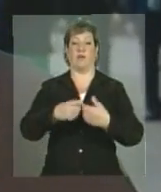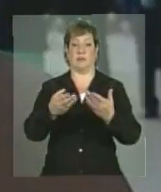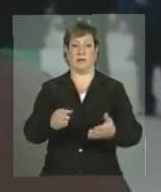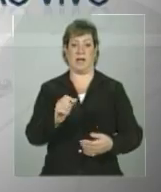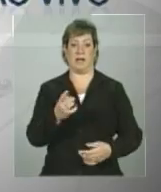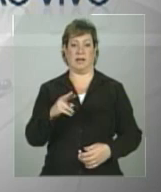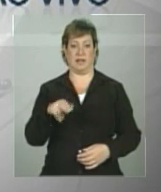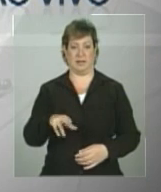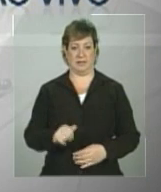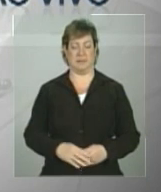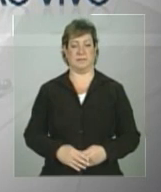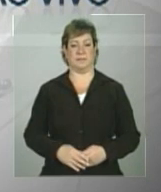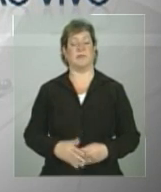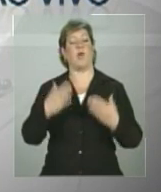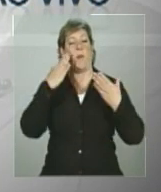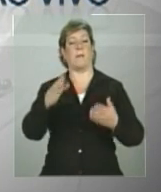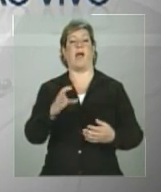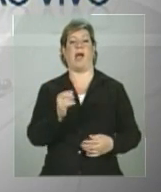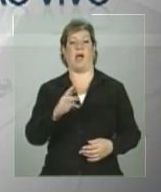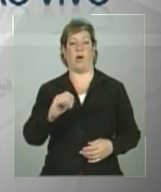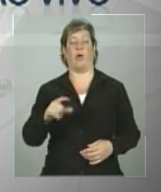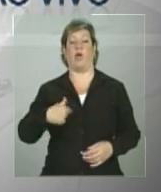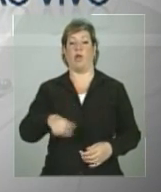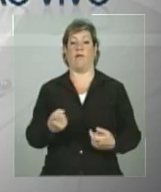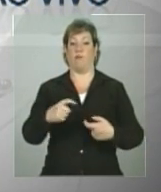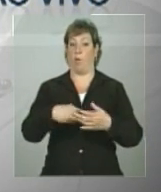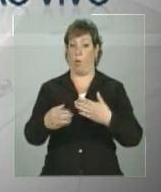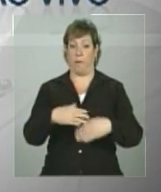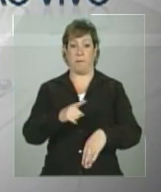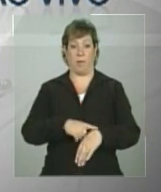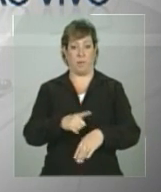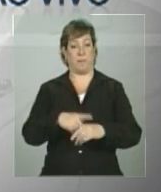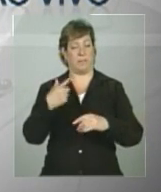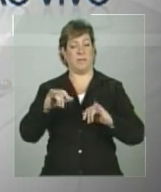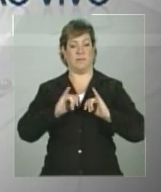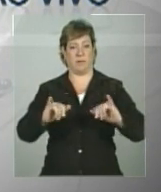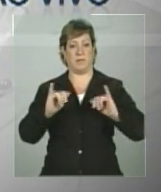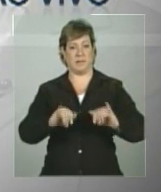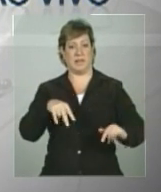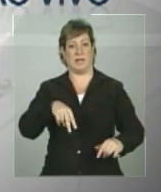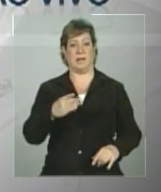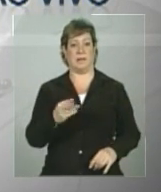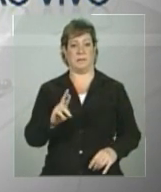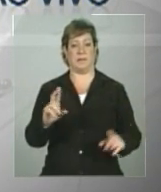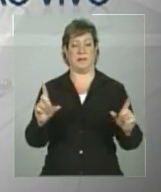ao estúdio. Obrigada, Carol, e nós voltamos a qualquer momento com outras